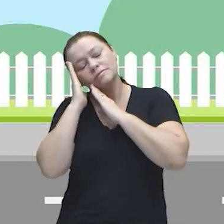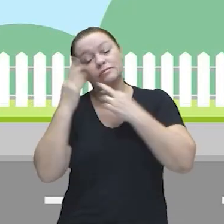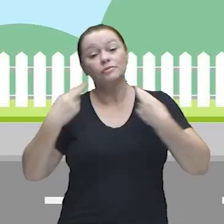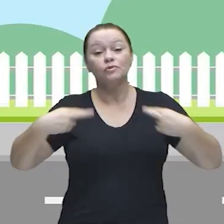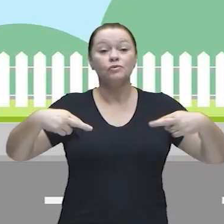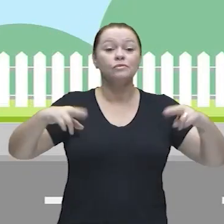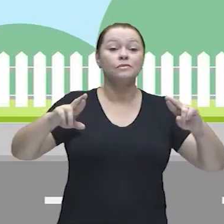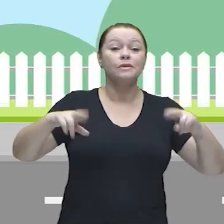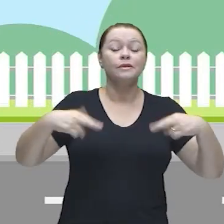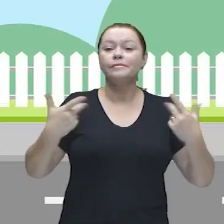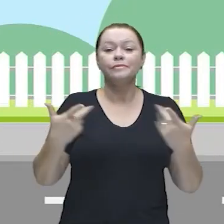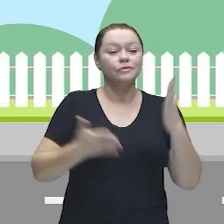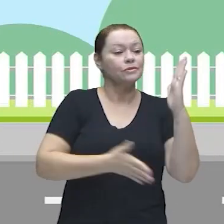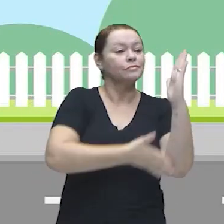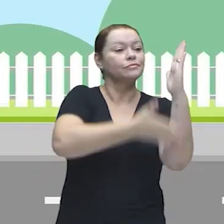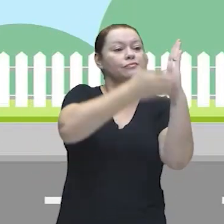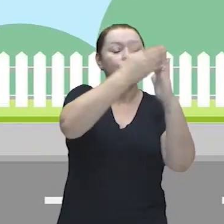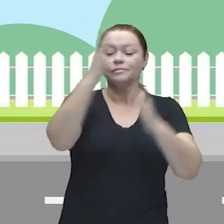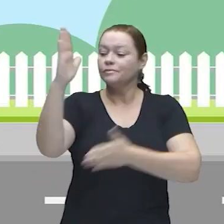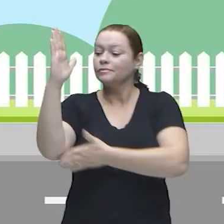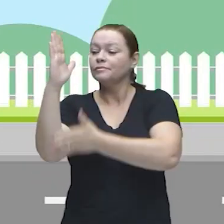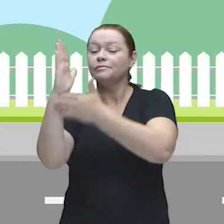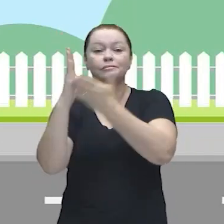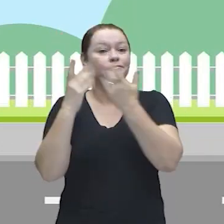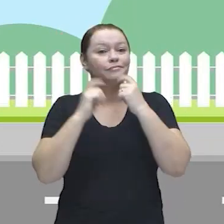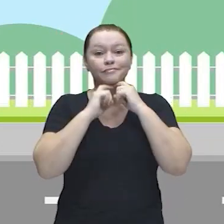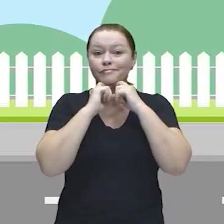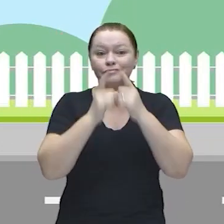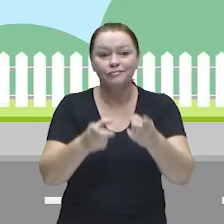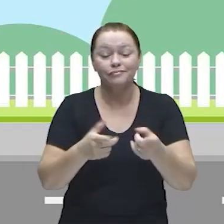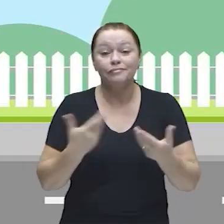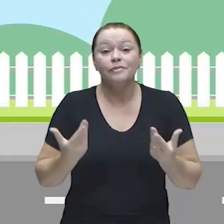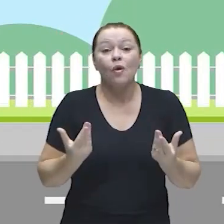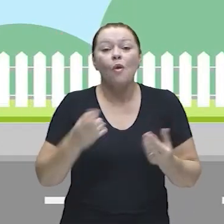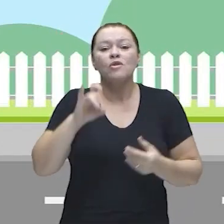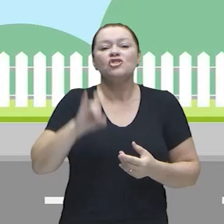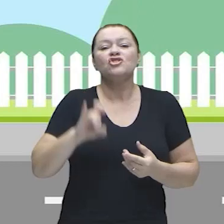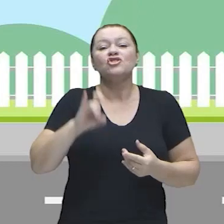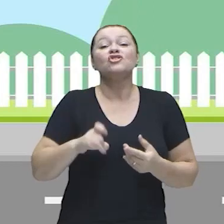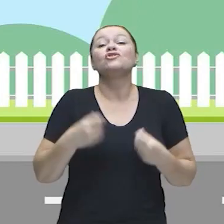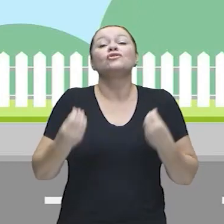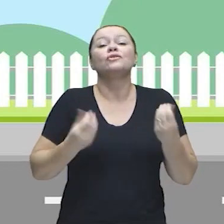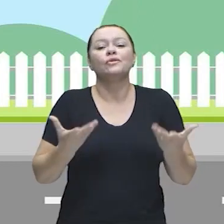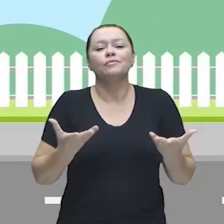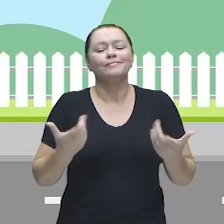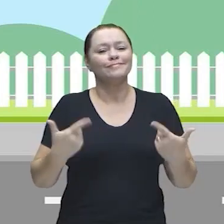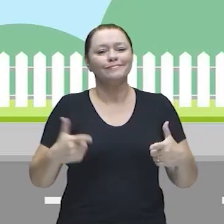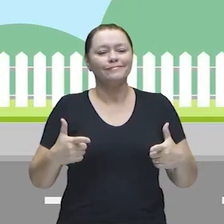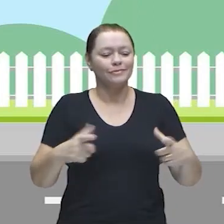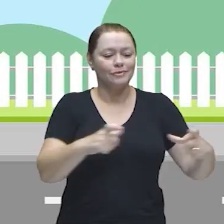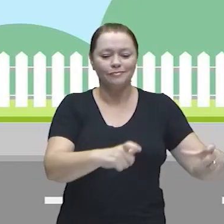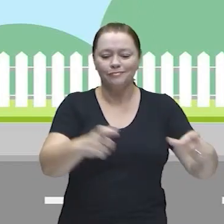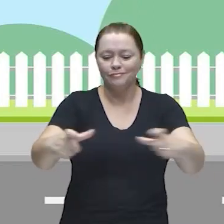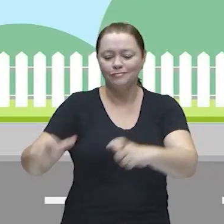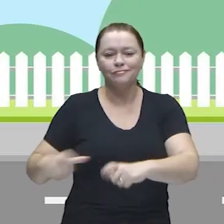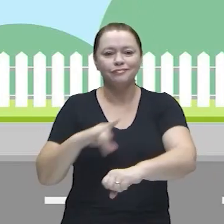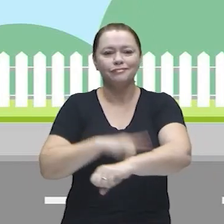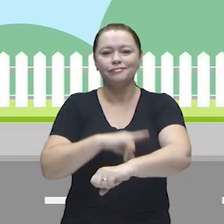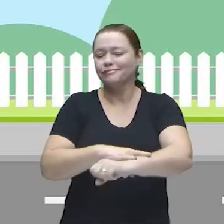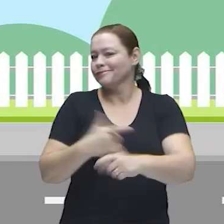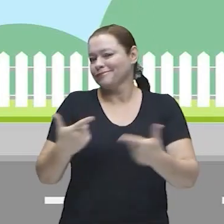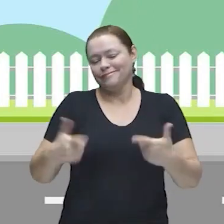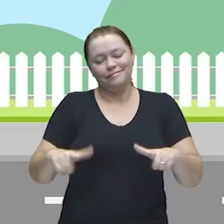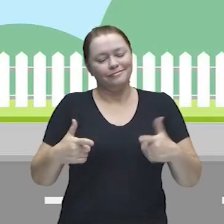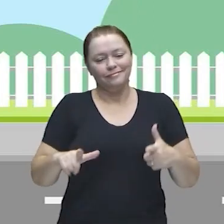na casa não tinha parede. Ninguém podia fazer pipi, porque pinico não tinha ali.